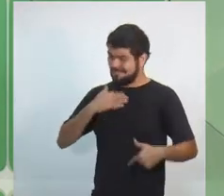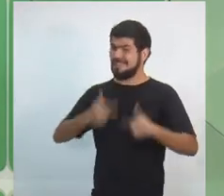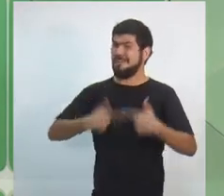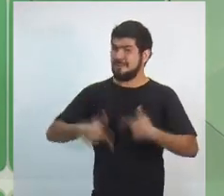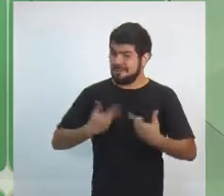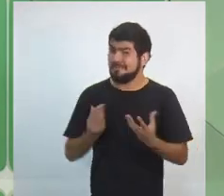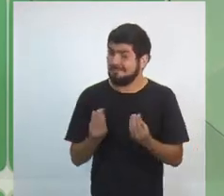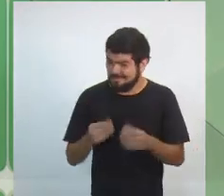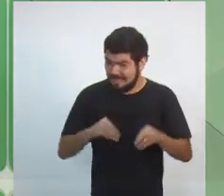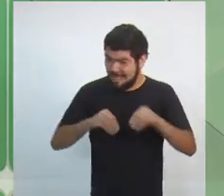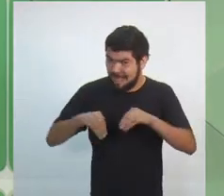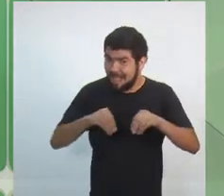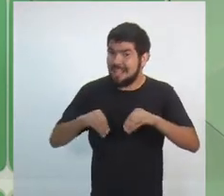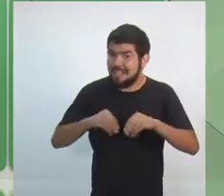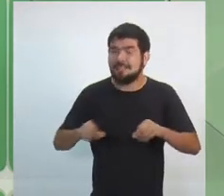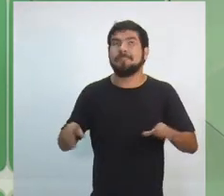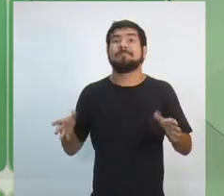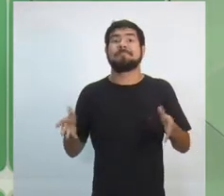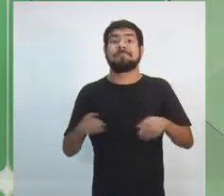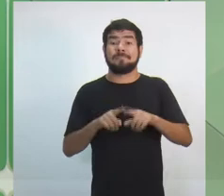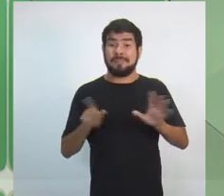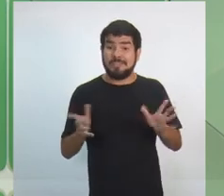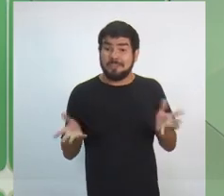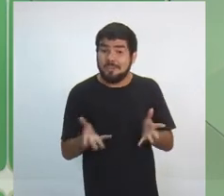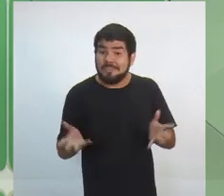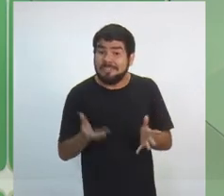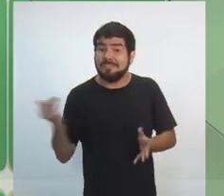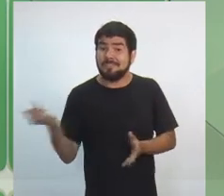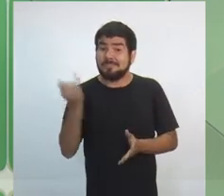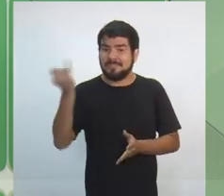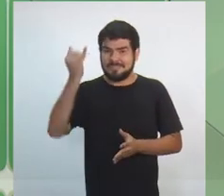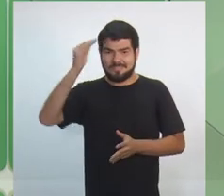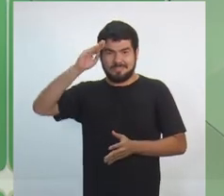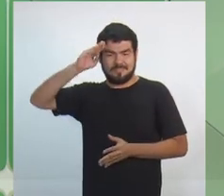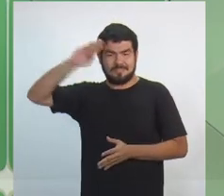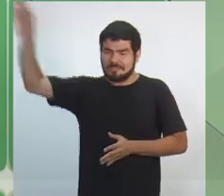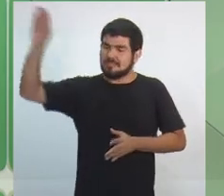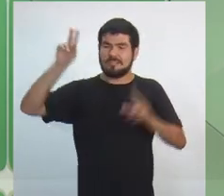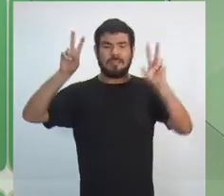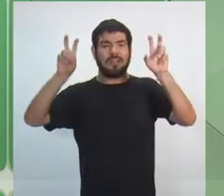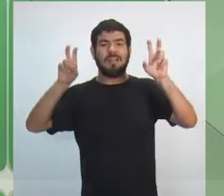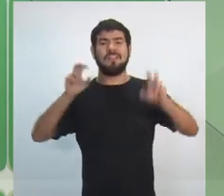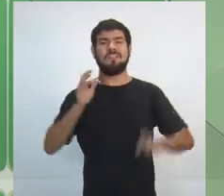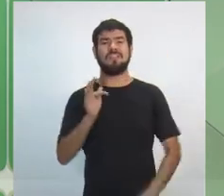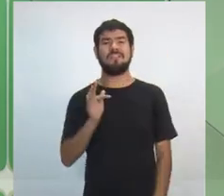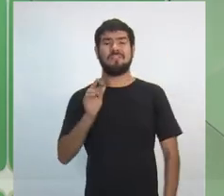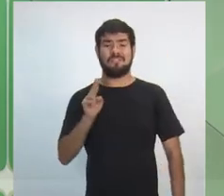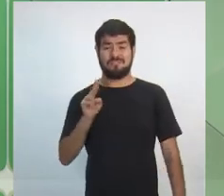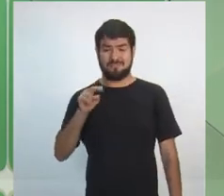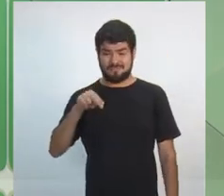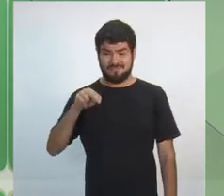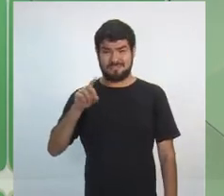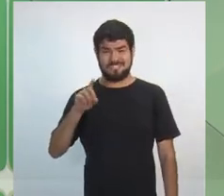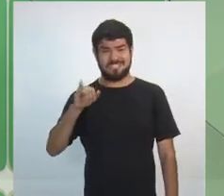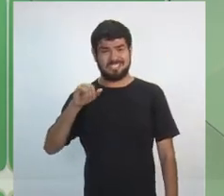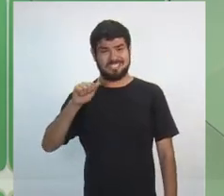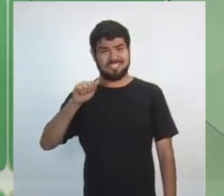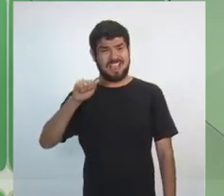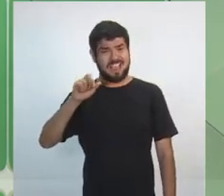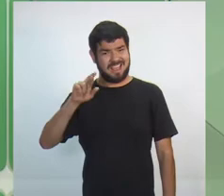ressaltar que o grande problema hoje é a questão fundiária. O governo federal, nenhum governo, Lula,